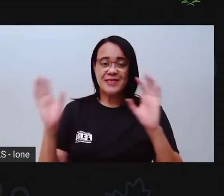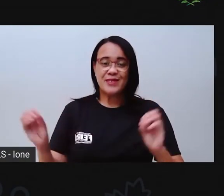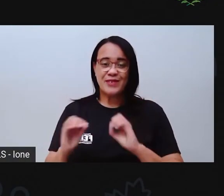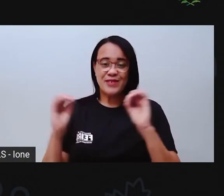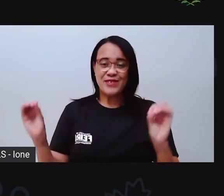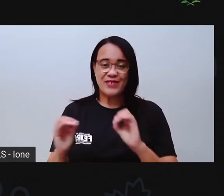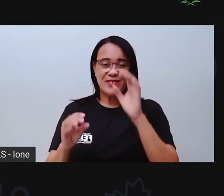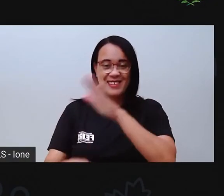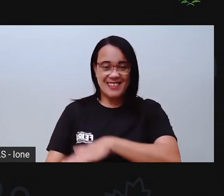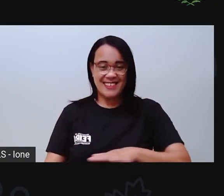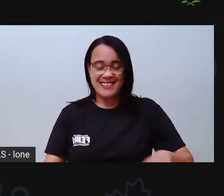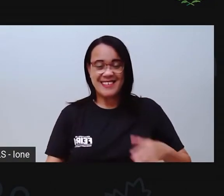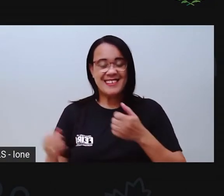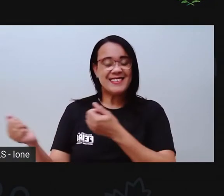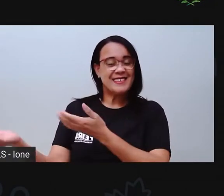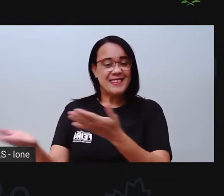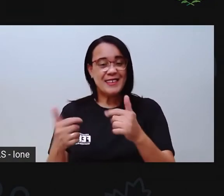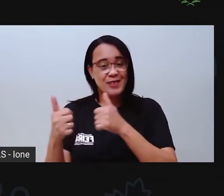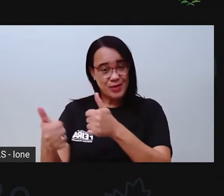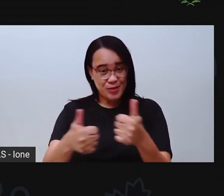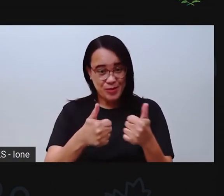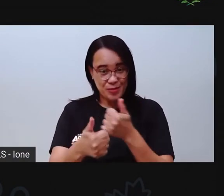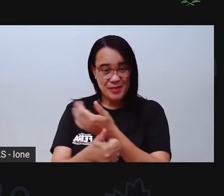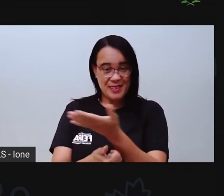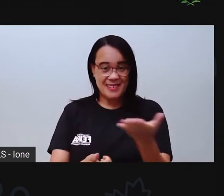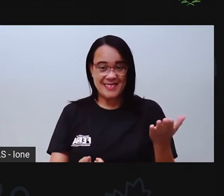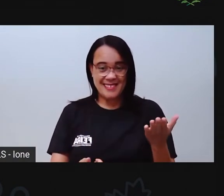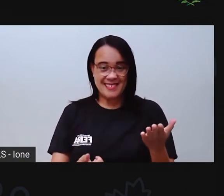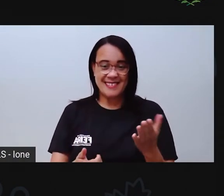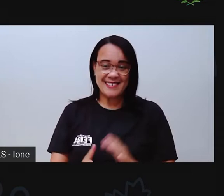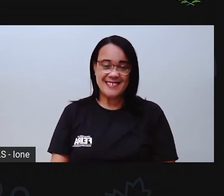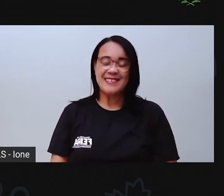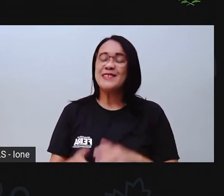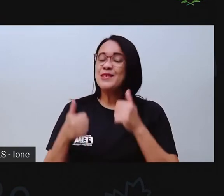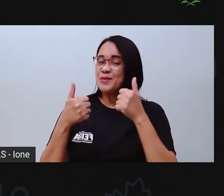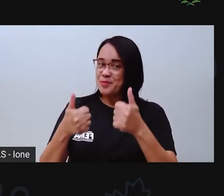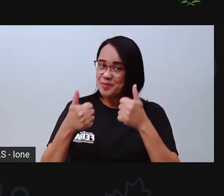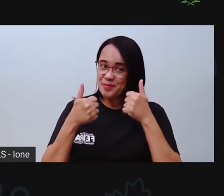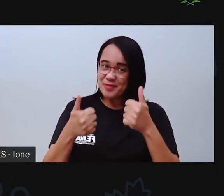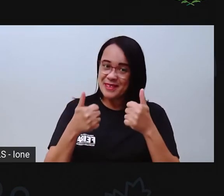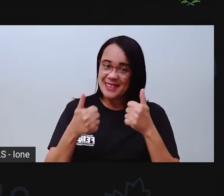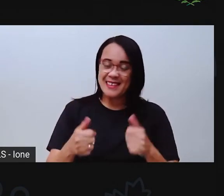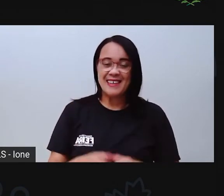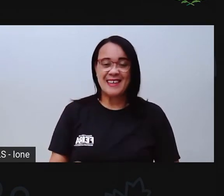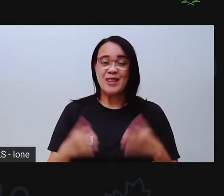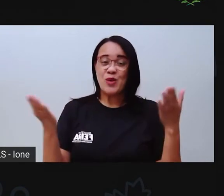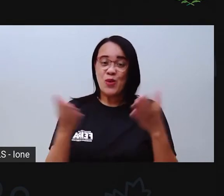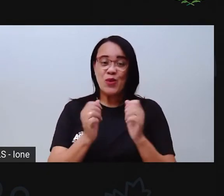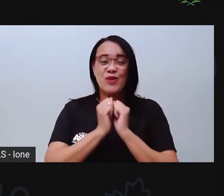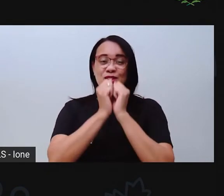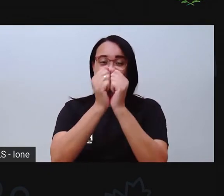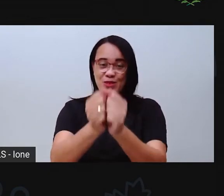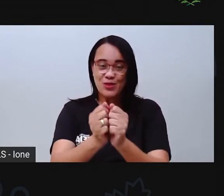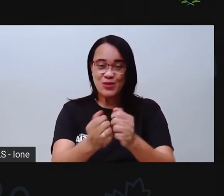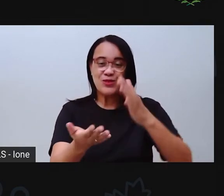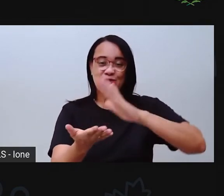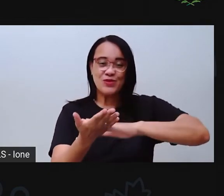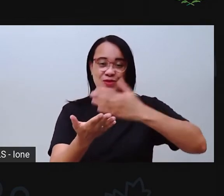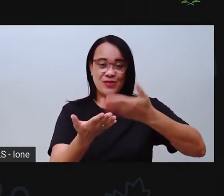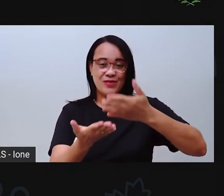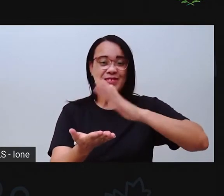Olá, crianças, tudo bem com vocês? Comigo tá tudo bem. Hoje eu já estou na companhia de Ione, né, que vai fazer